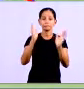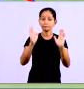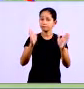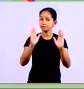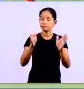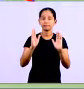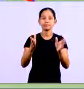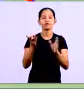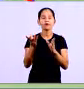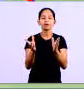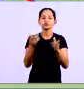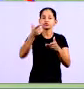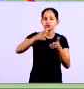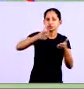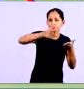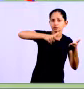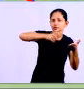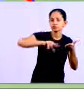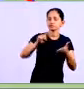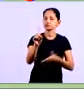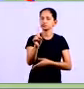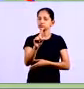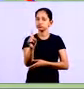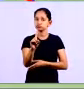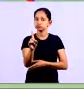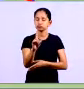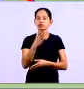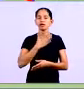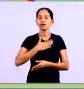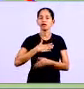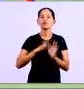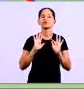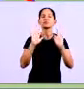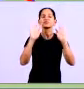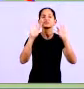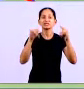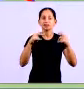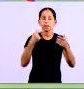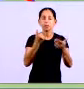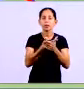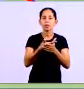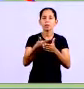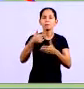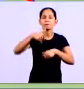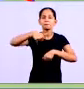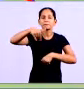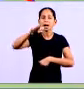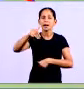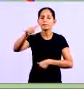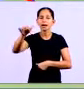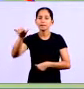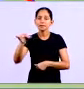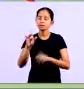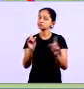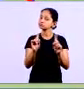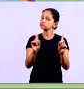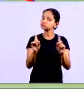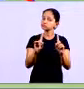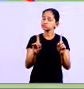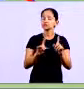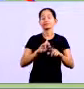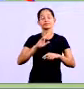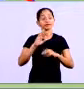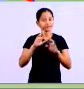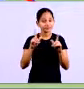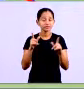assim, foi acumulando. Então, assim, o que o cara paga no final não quer dizer que já não pagou mais coisas antes. Sem contar que tem mão de obra sobre isso aí, a gente vai